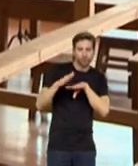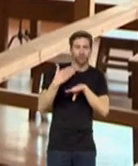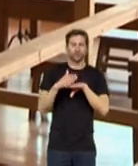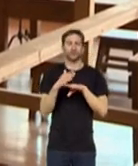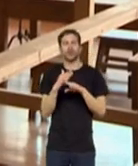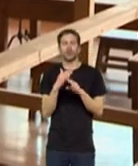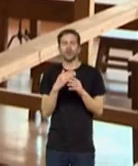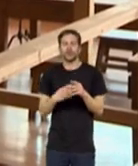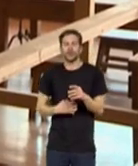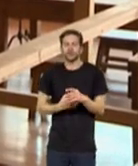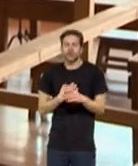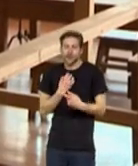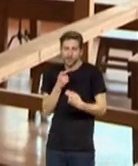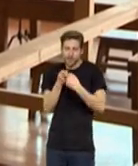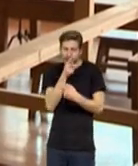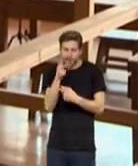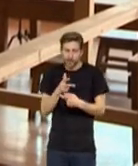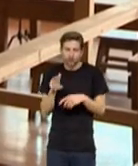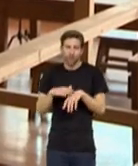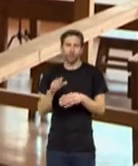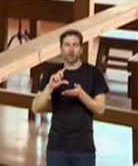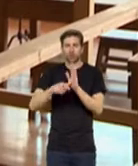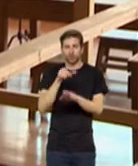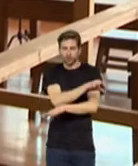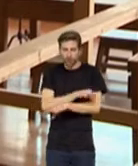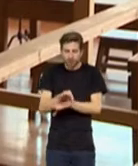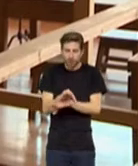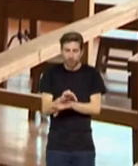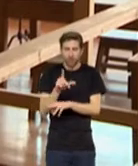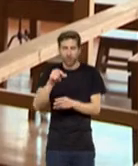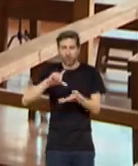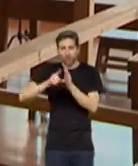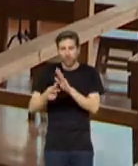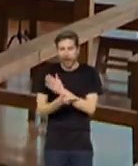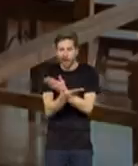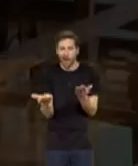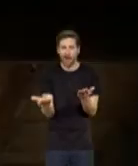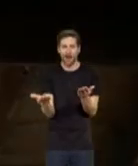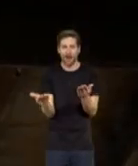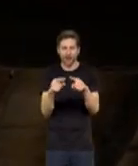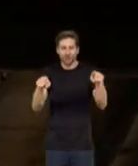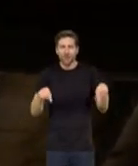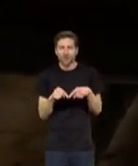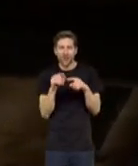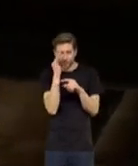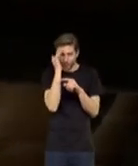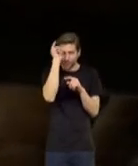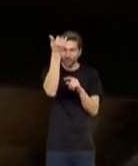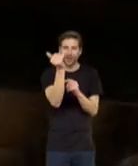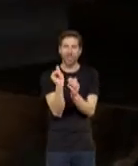aquilo que foi feito aqui. Não só pelo projeto de arquitetura, mas também pelo projeto que este espaço no futuro vai ser.